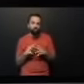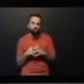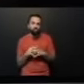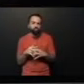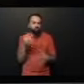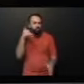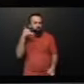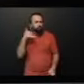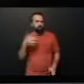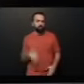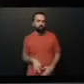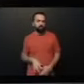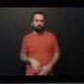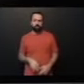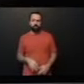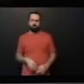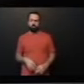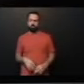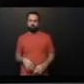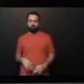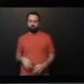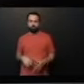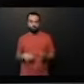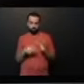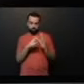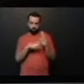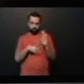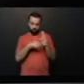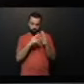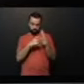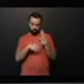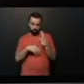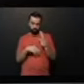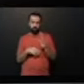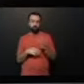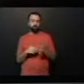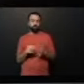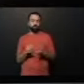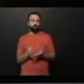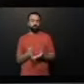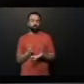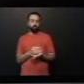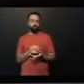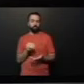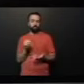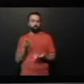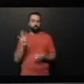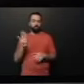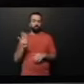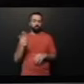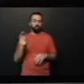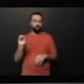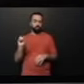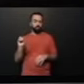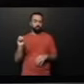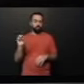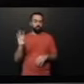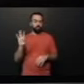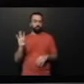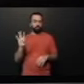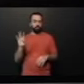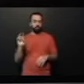telefone, tá? Nós vamos ler e esses textinhos vai estar nas páginas 41 e